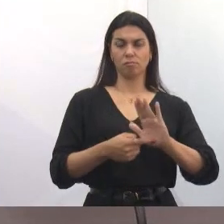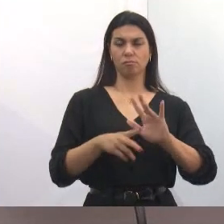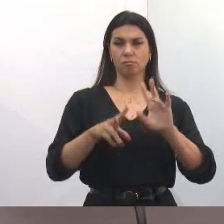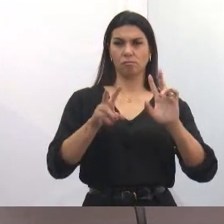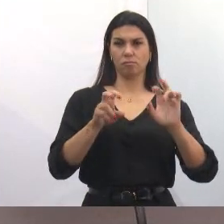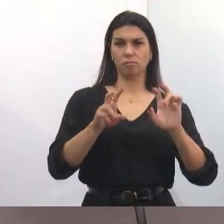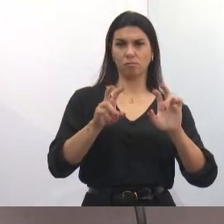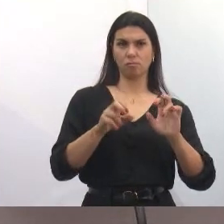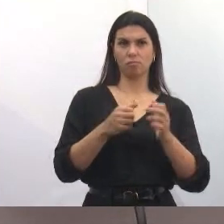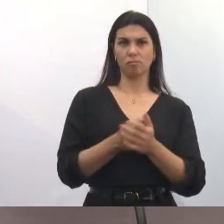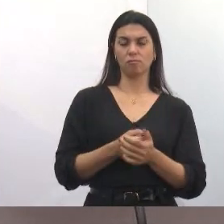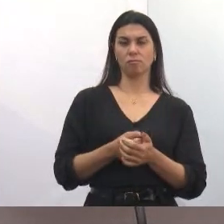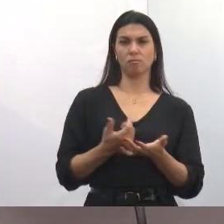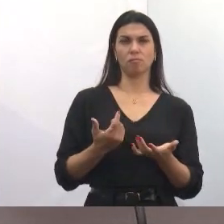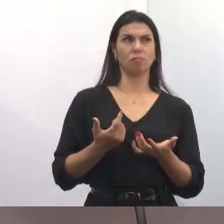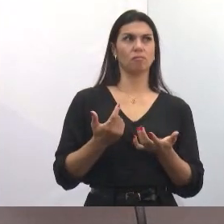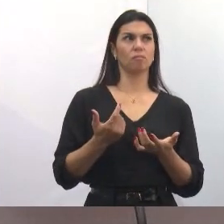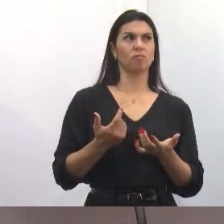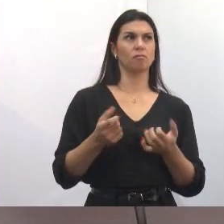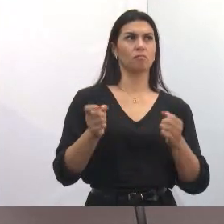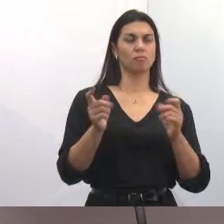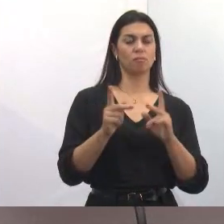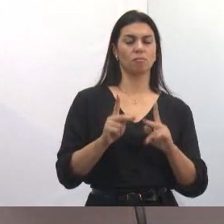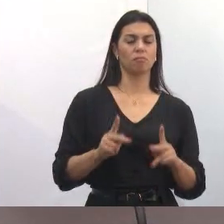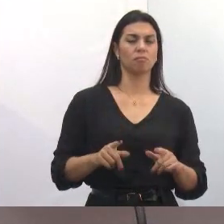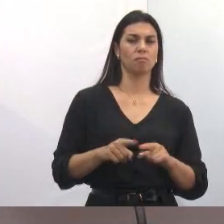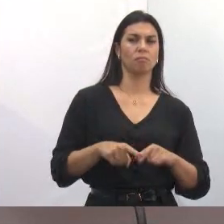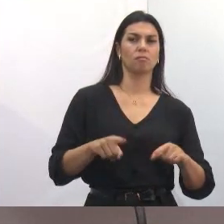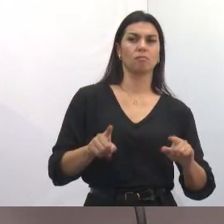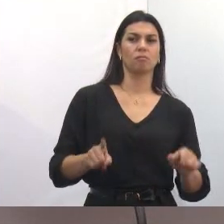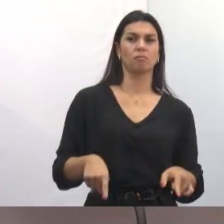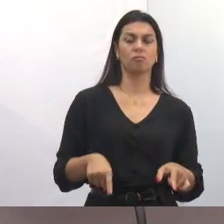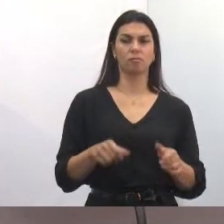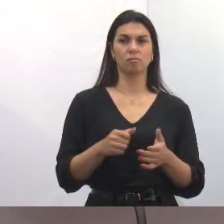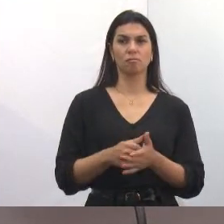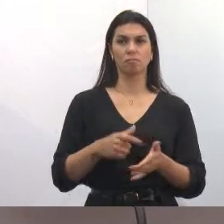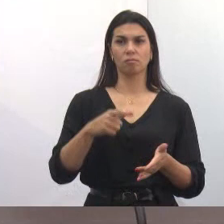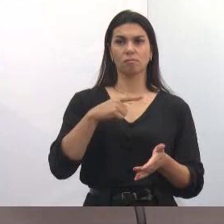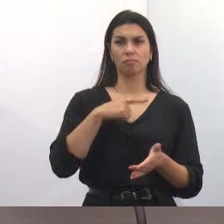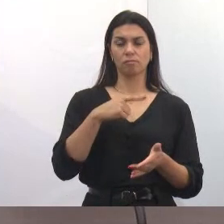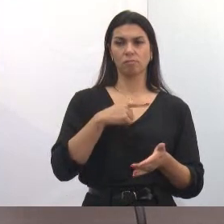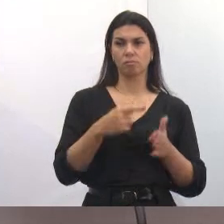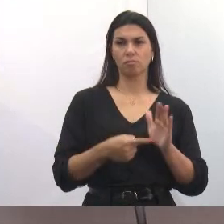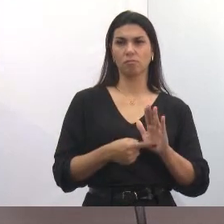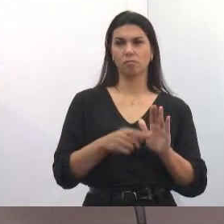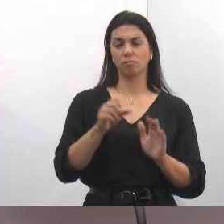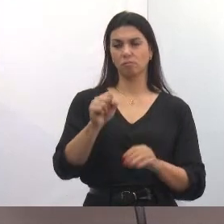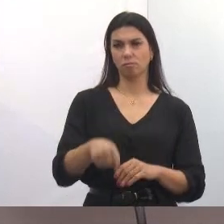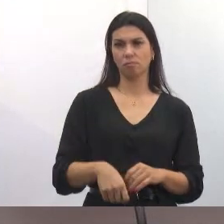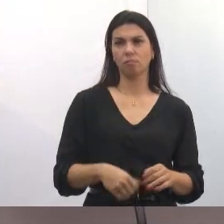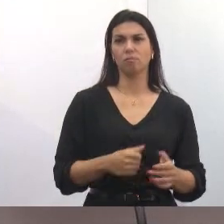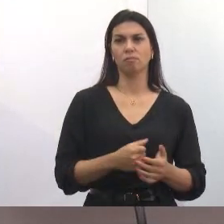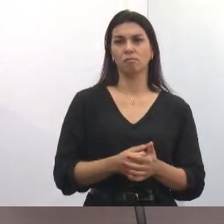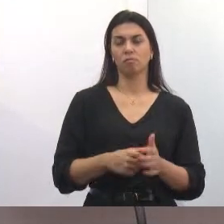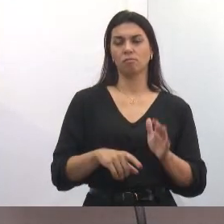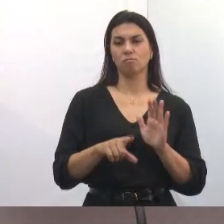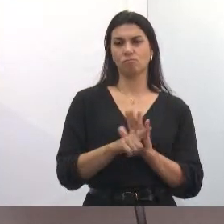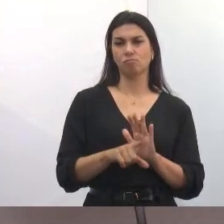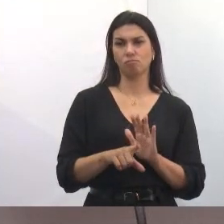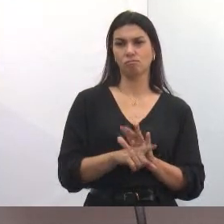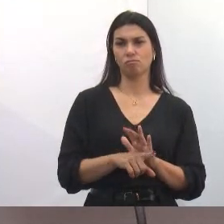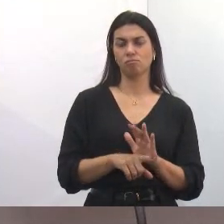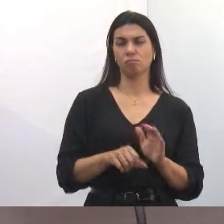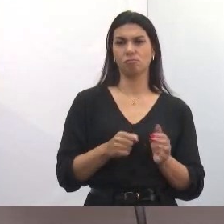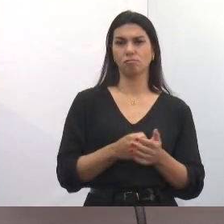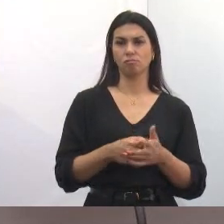à moralidade e ao sossego público, está sendo aplicada nessa situação específica? Resposta, sim. A legislação referente ao